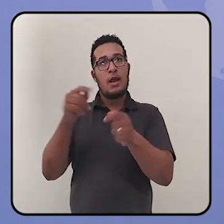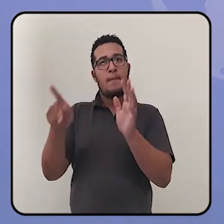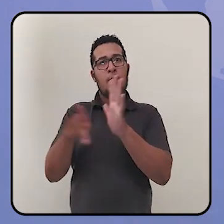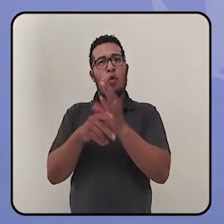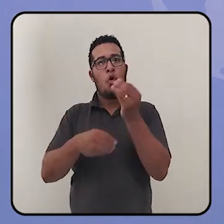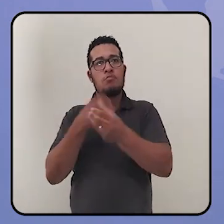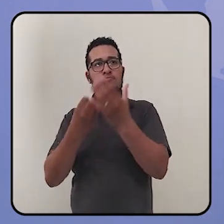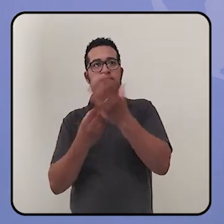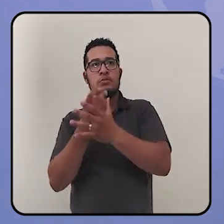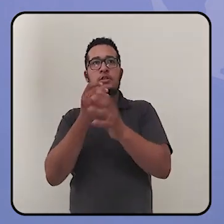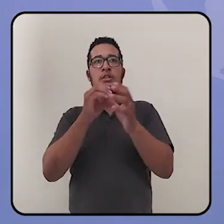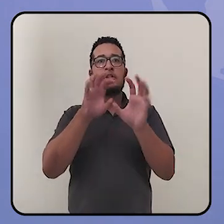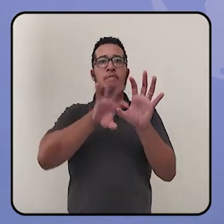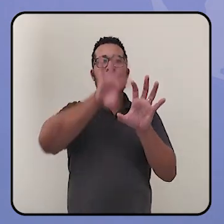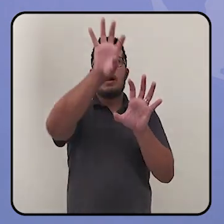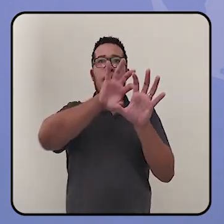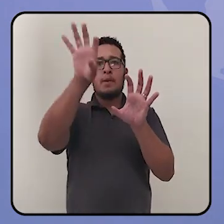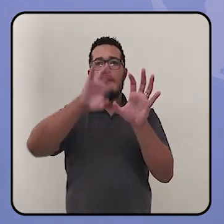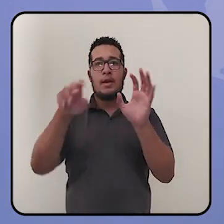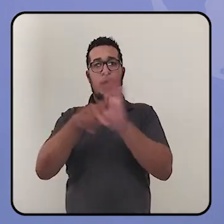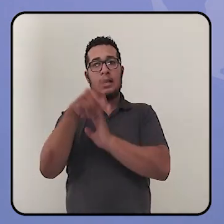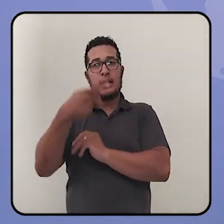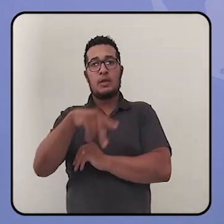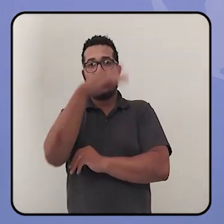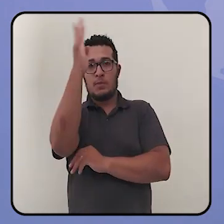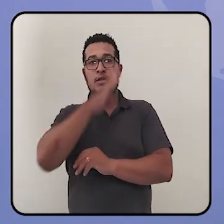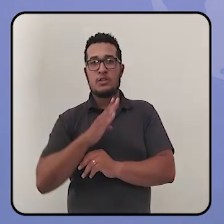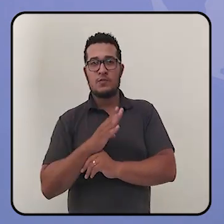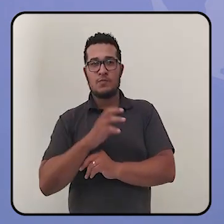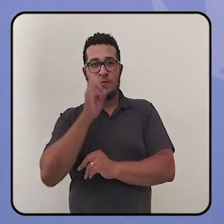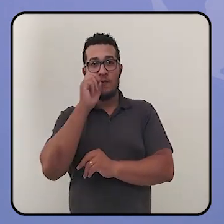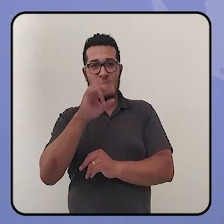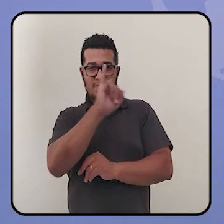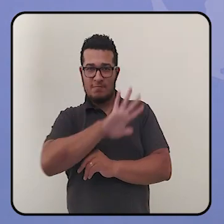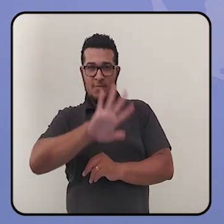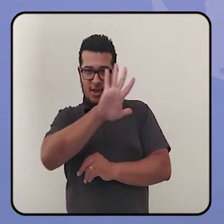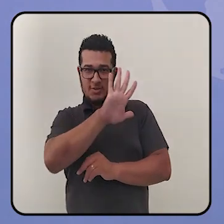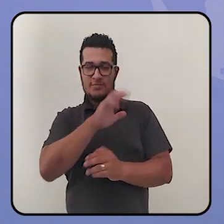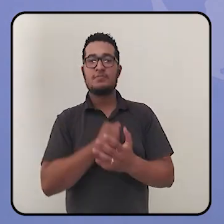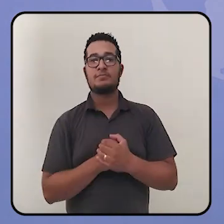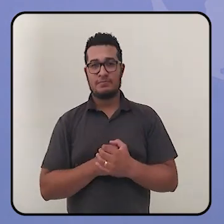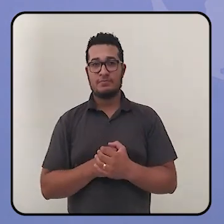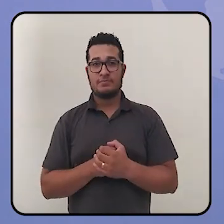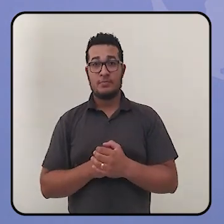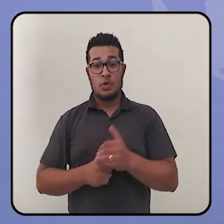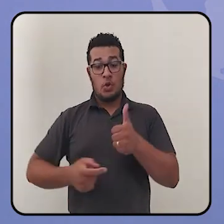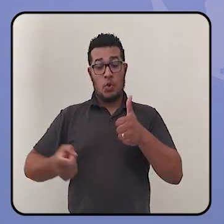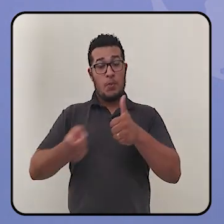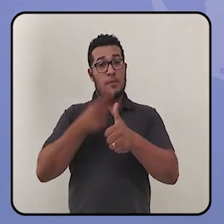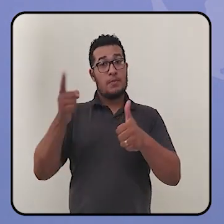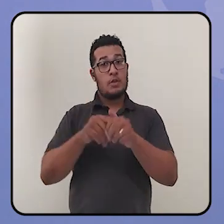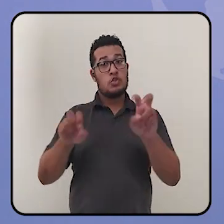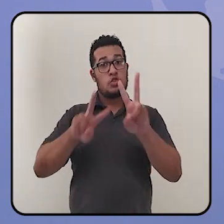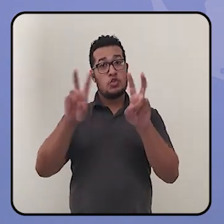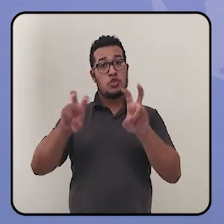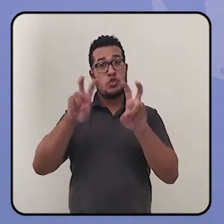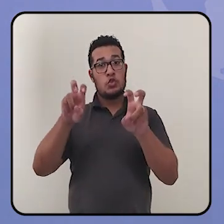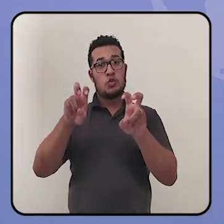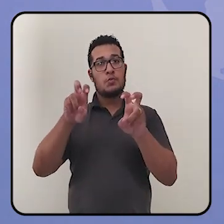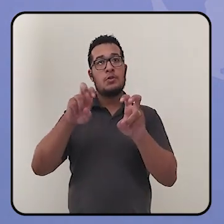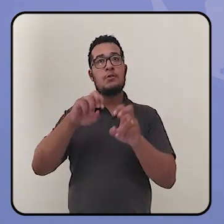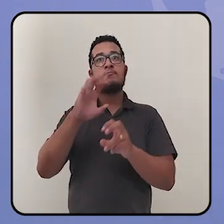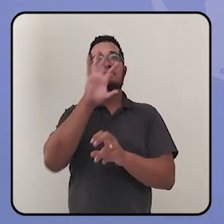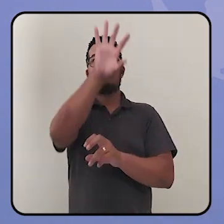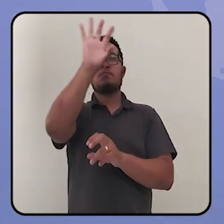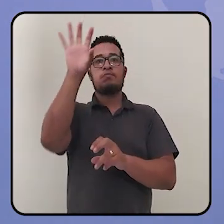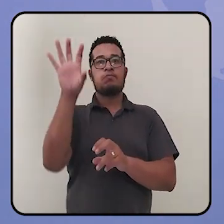aqui está e que estava antes mesmo da chegada dos portugueses em 1500. Muito antes, o nosso estado, o